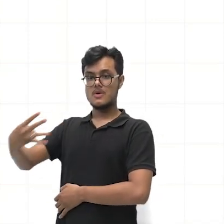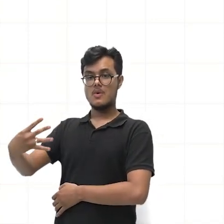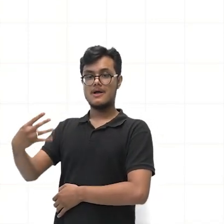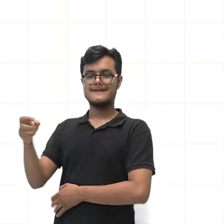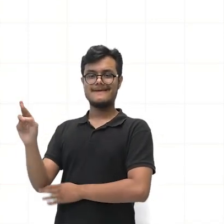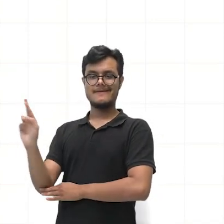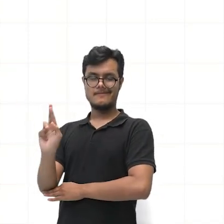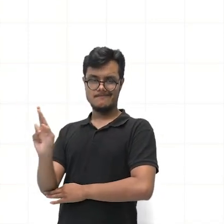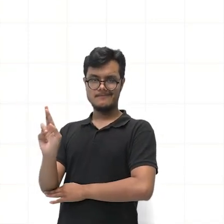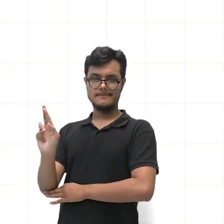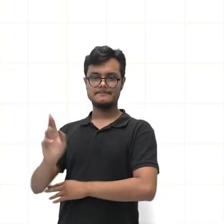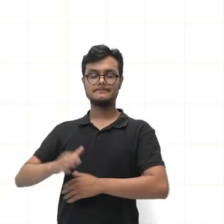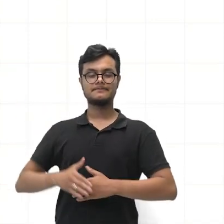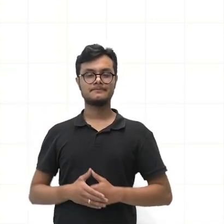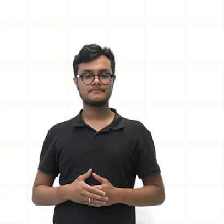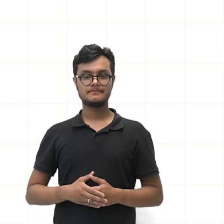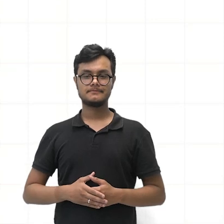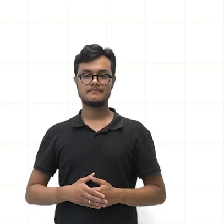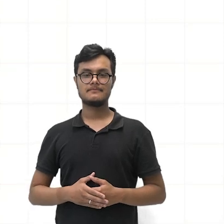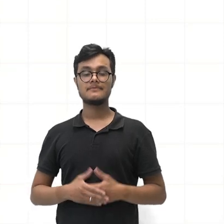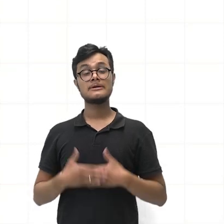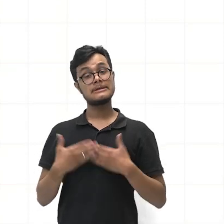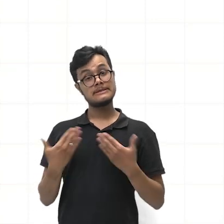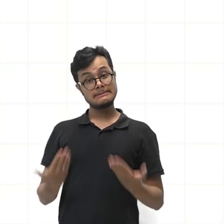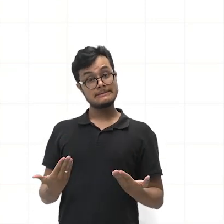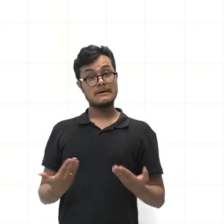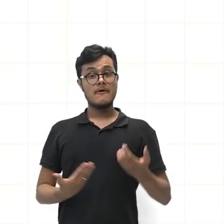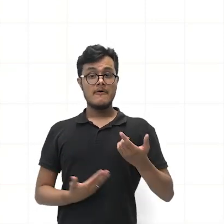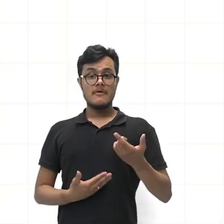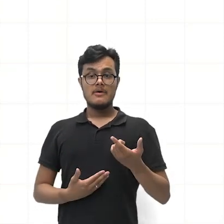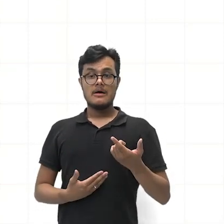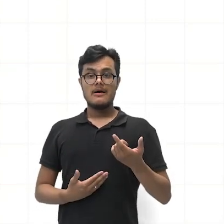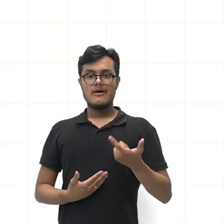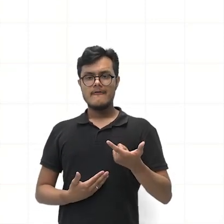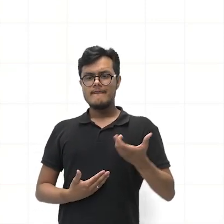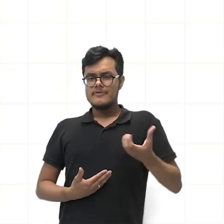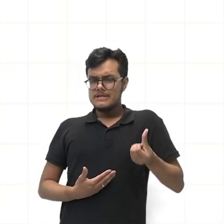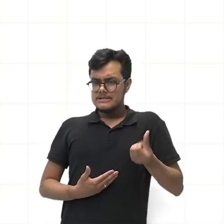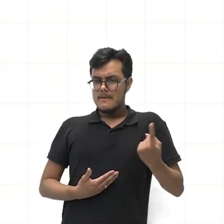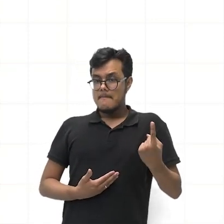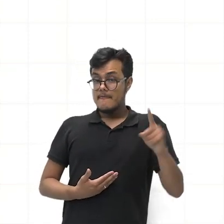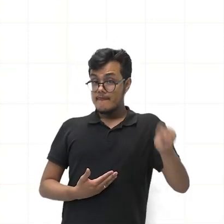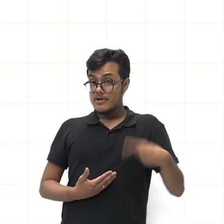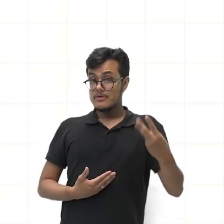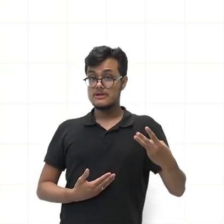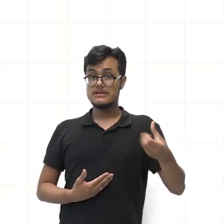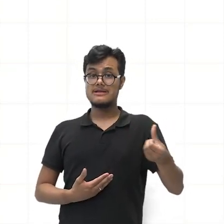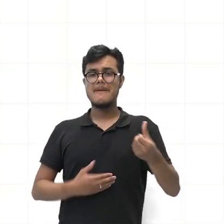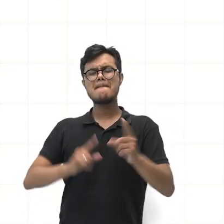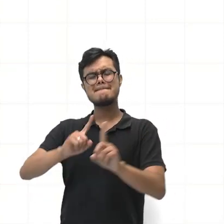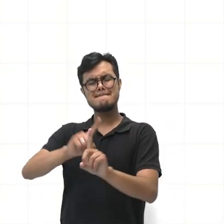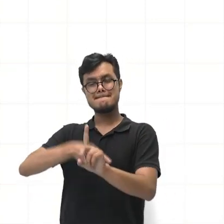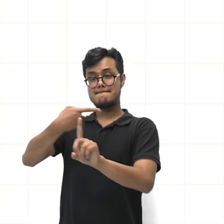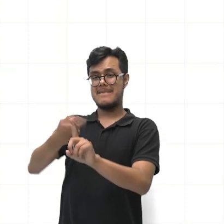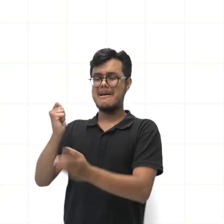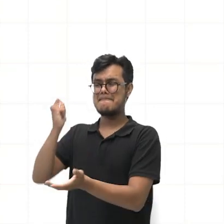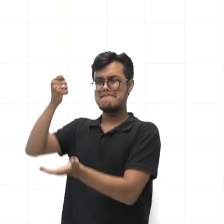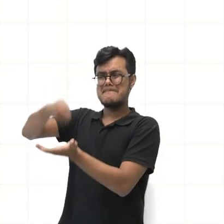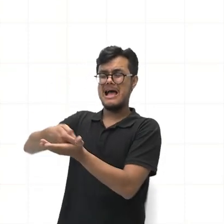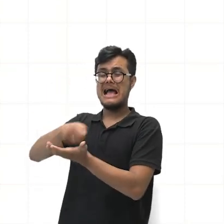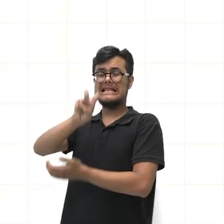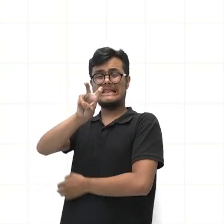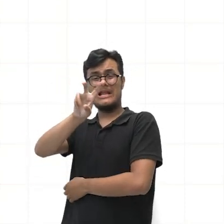25,84. Ou seja, essa pessoa, né, está pagando a mais devido à inflação e juros altos, é quase o